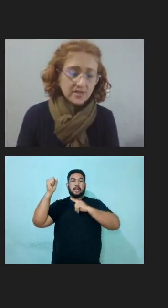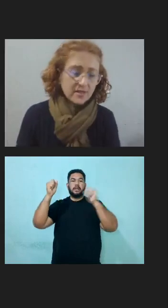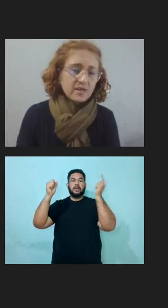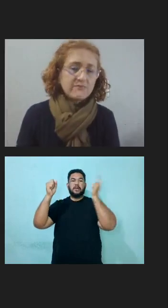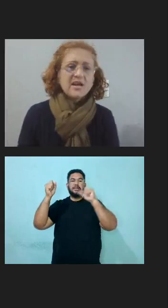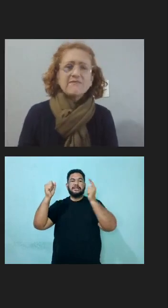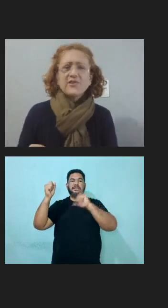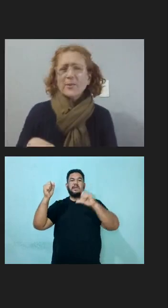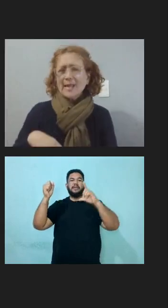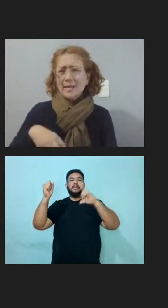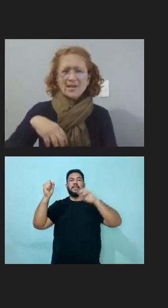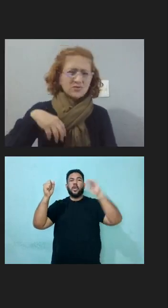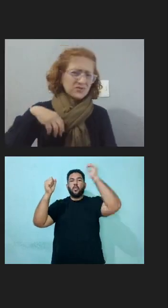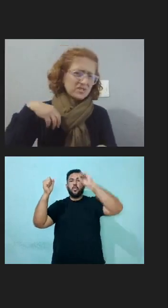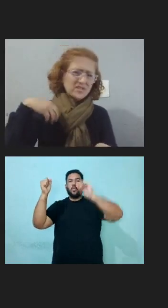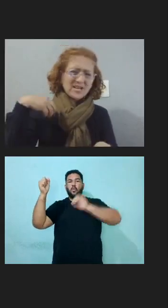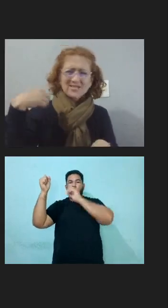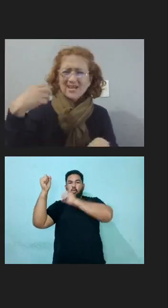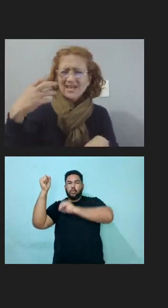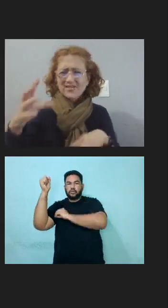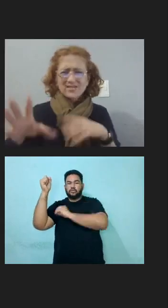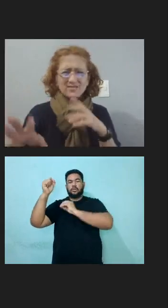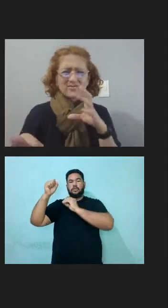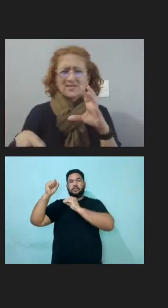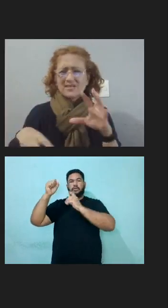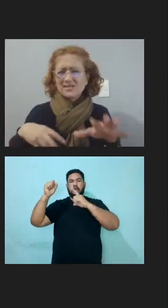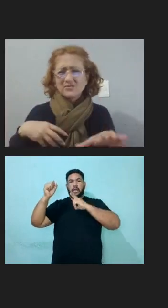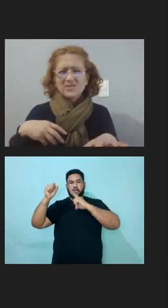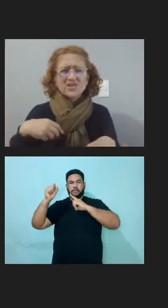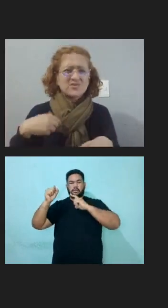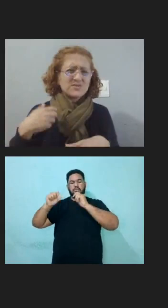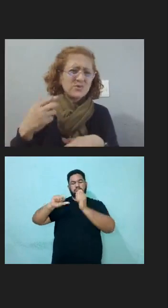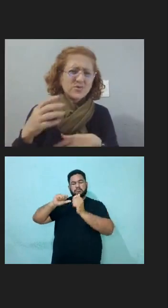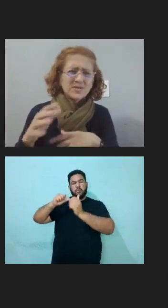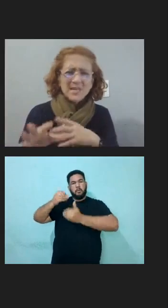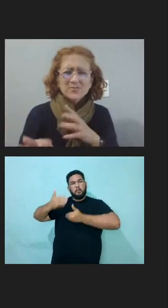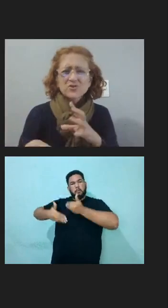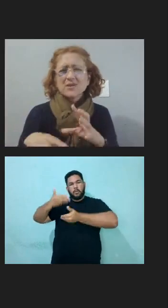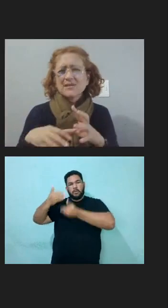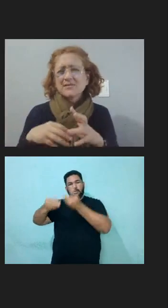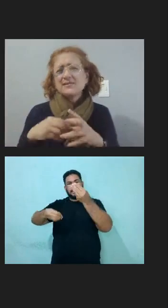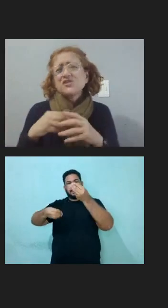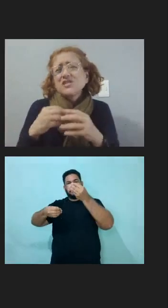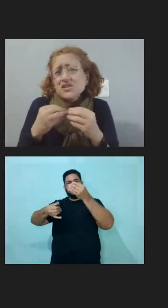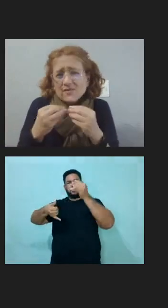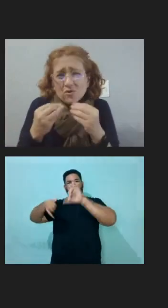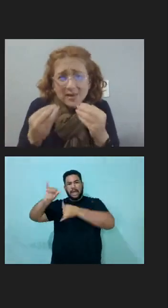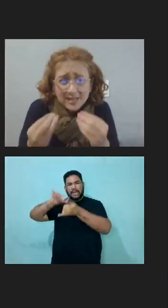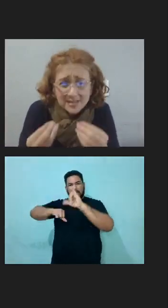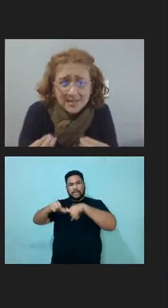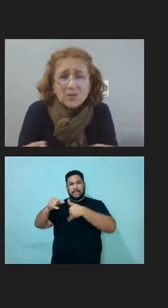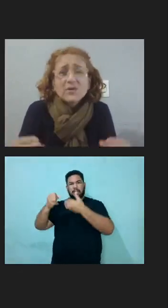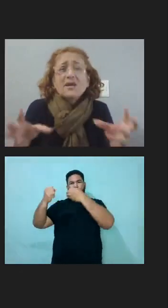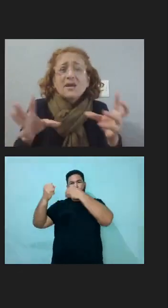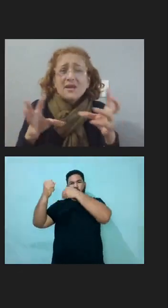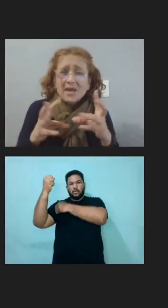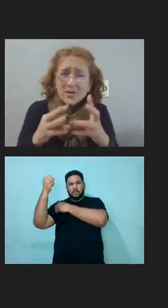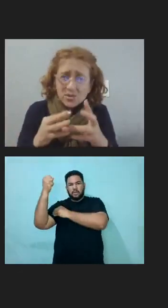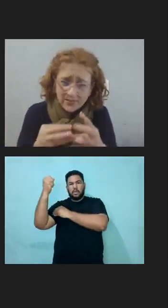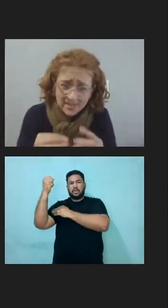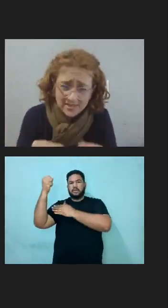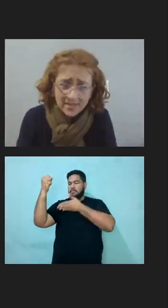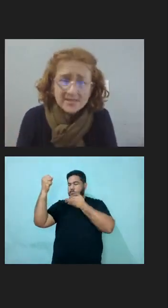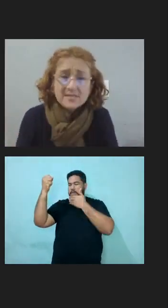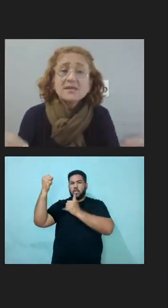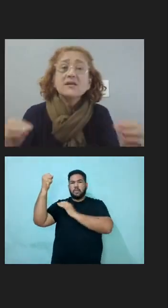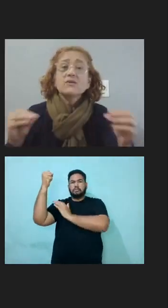novamente, vai vir toda aquela questão de cascata dos agentes bioquímicos para, se tiver alguma lesão,